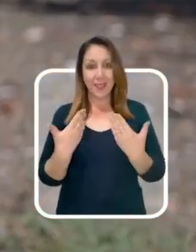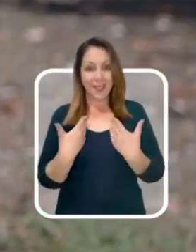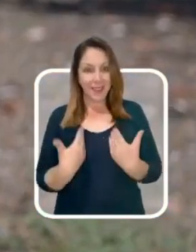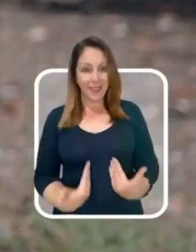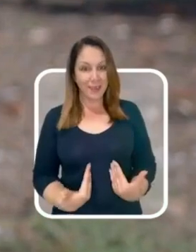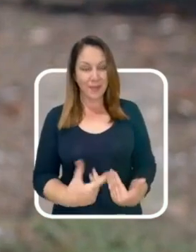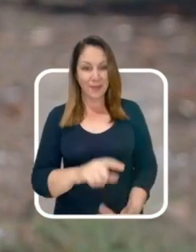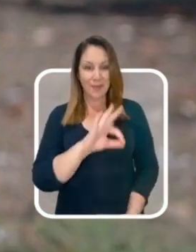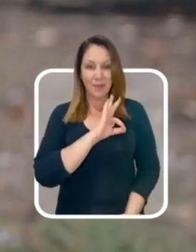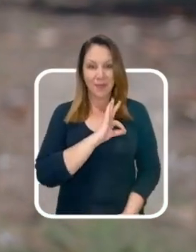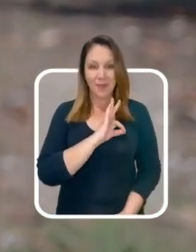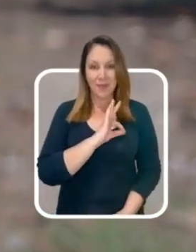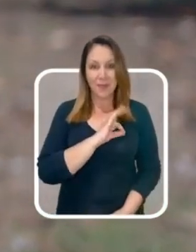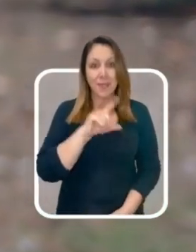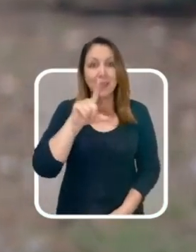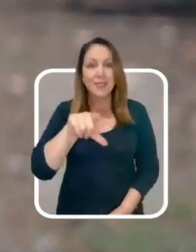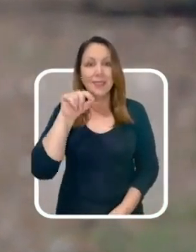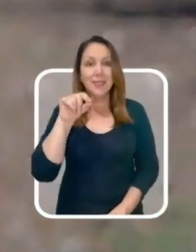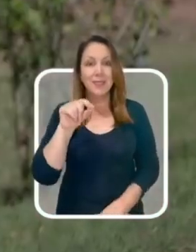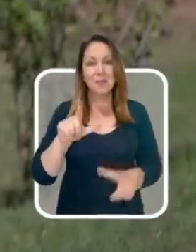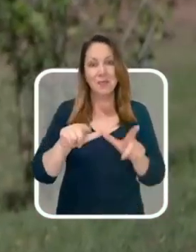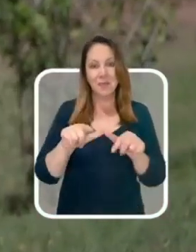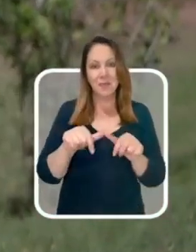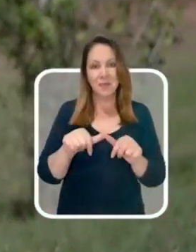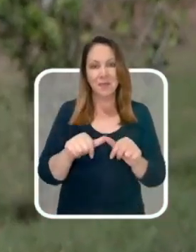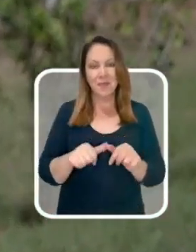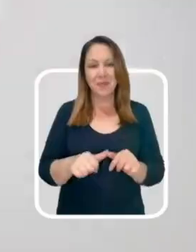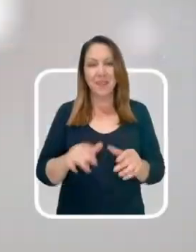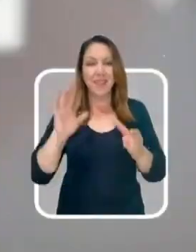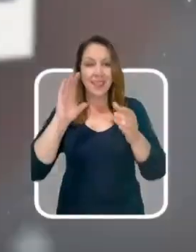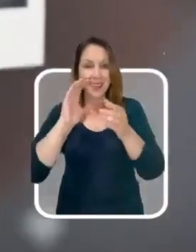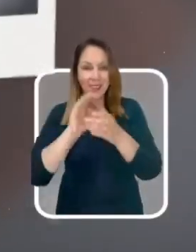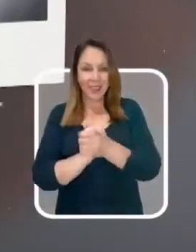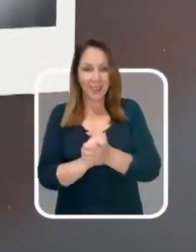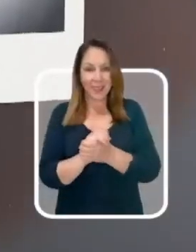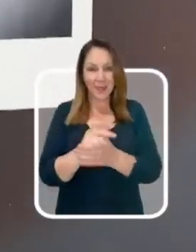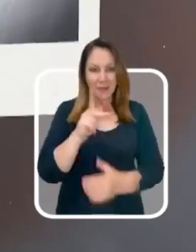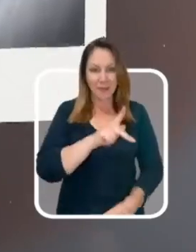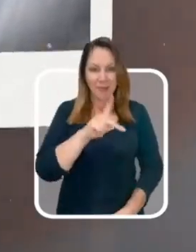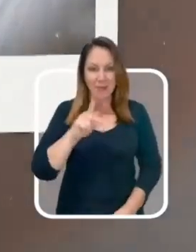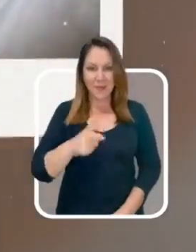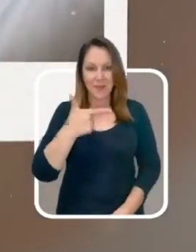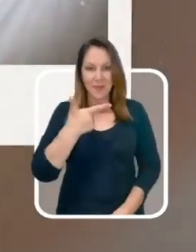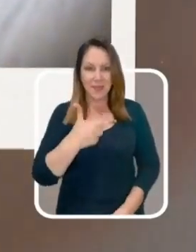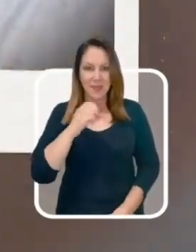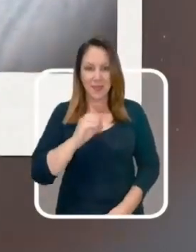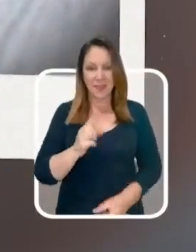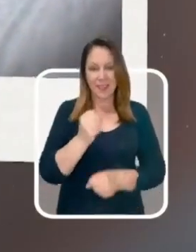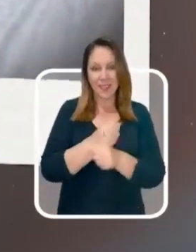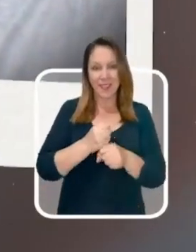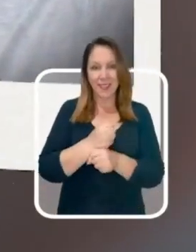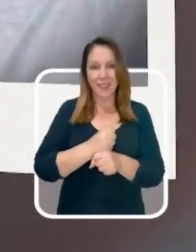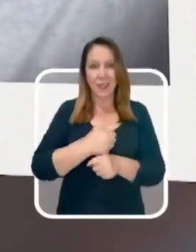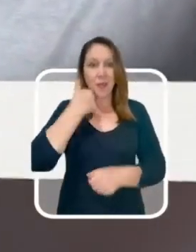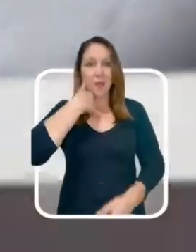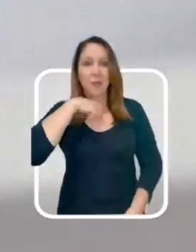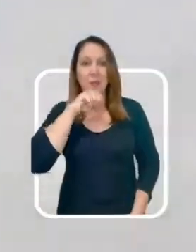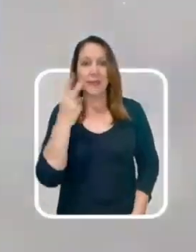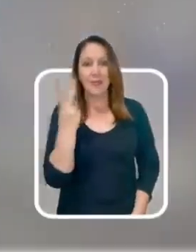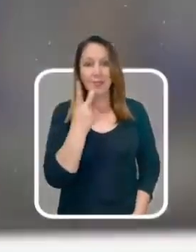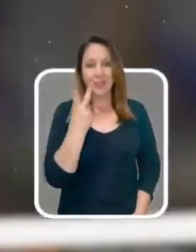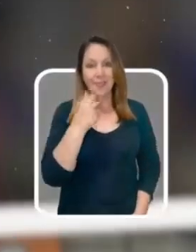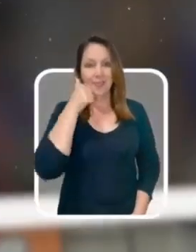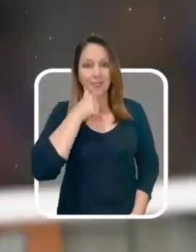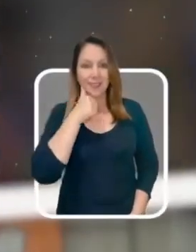o Coronel Meira e escolhi Bauru. Casada com o Baceto há 20 anos, sou mãe da Alice e da